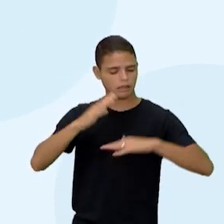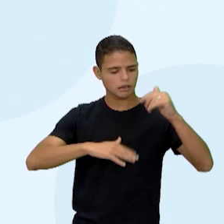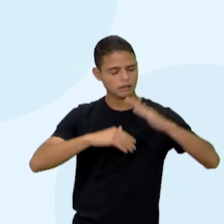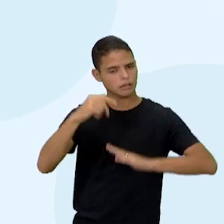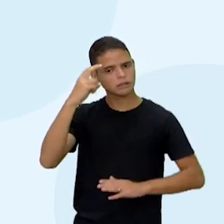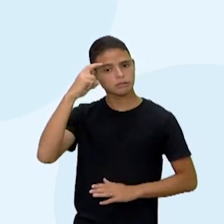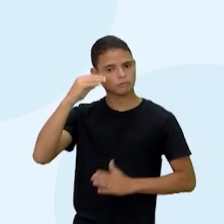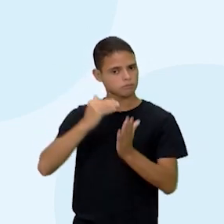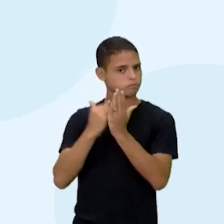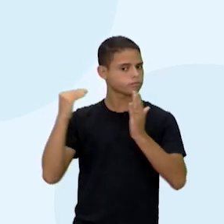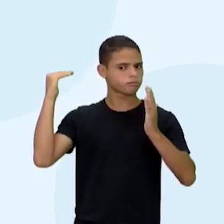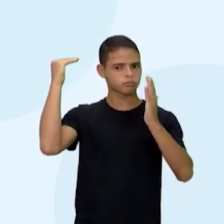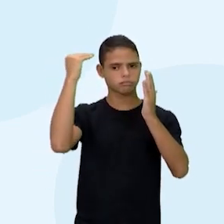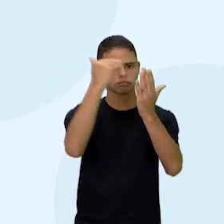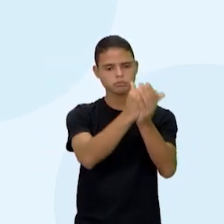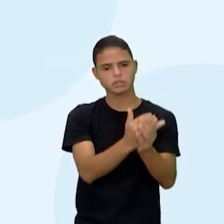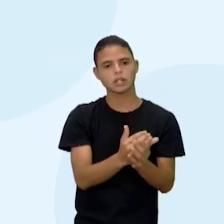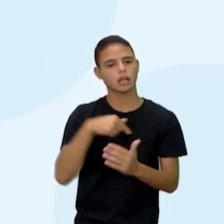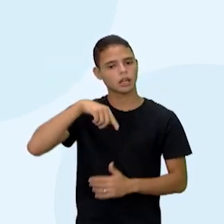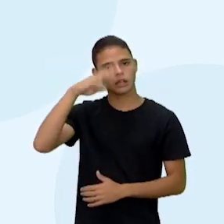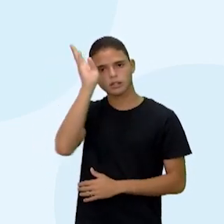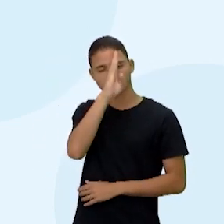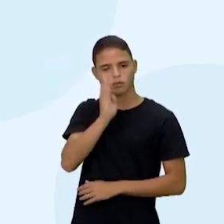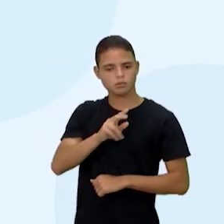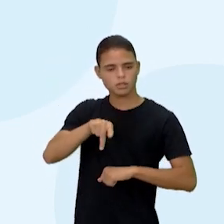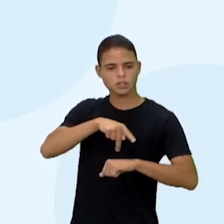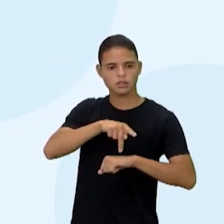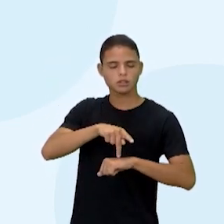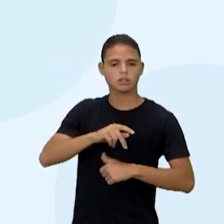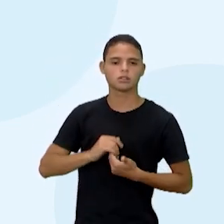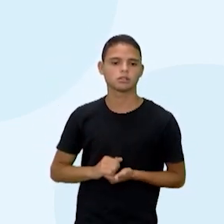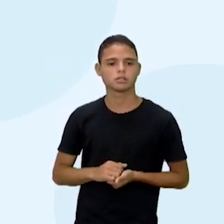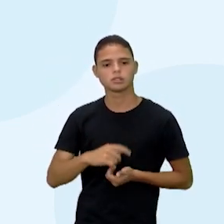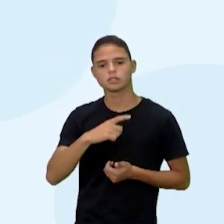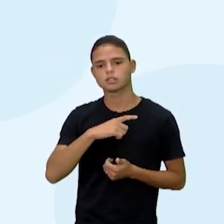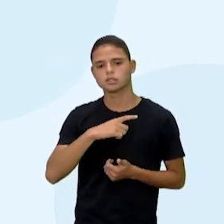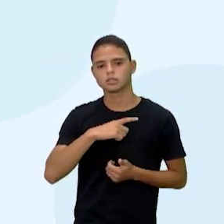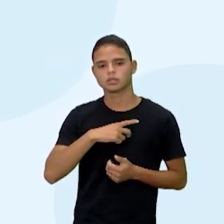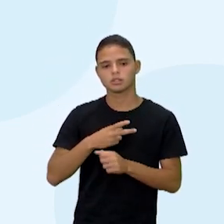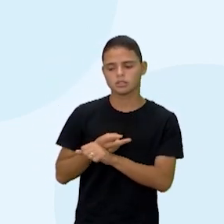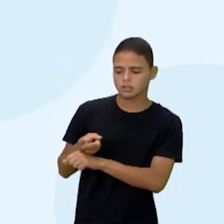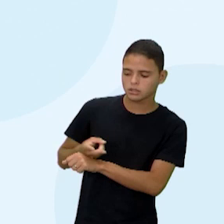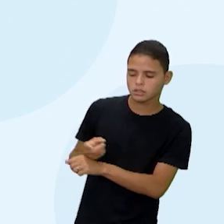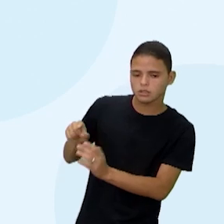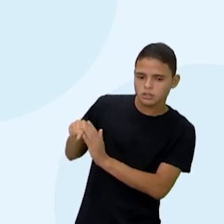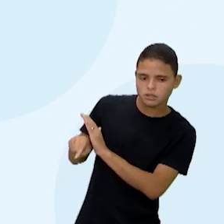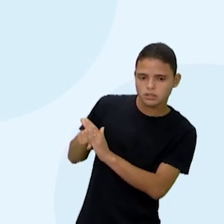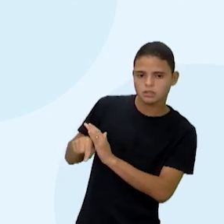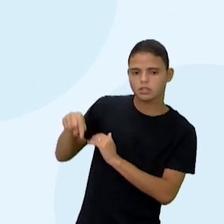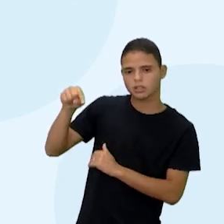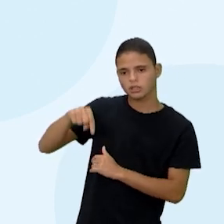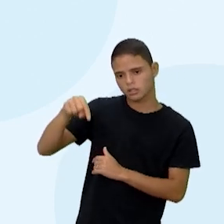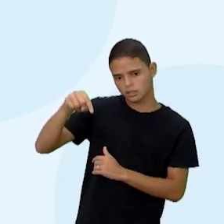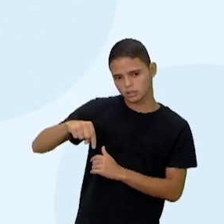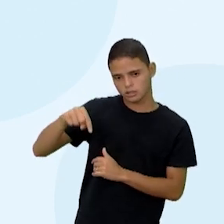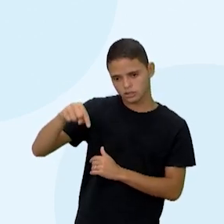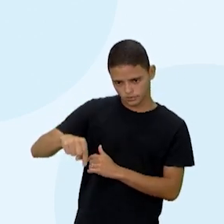de superdotação no cenário brasileiro. E aí eu fiz o levantamento do censo de São Paulo. Em São Paulo, a gente